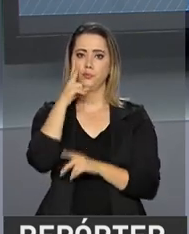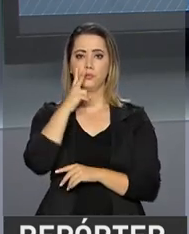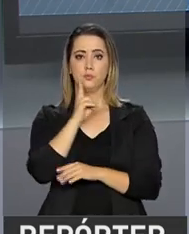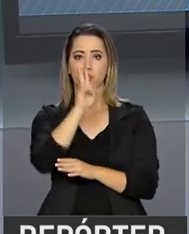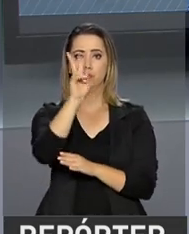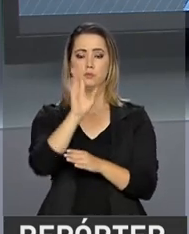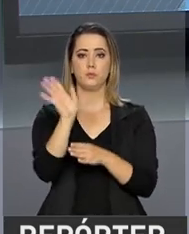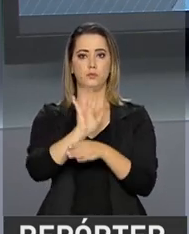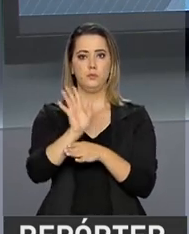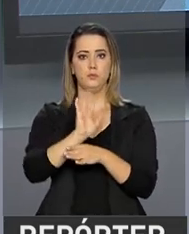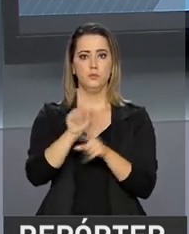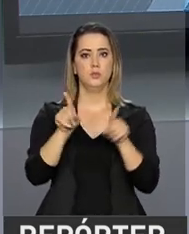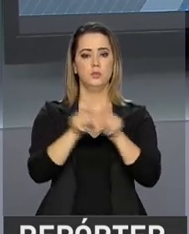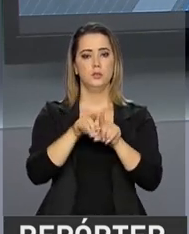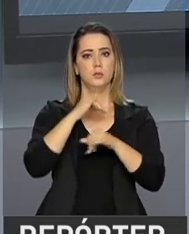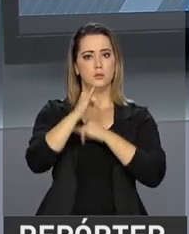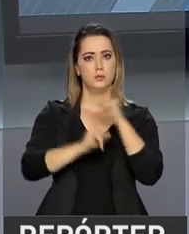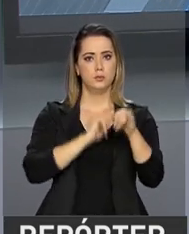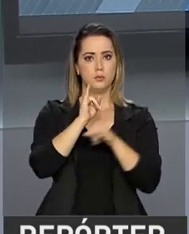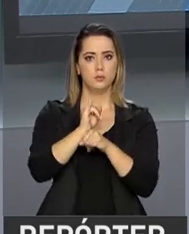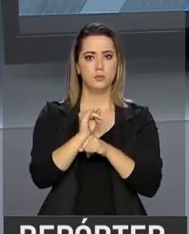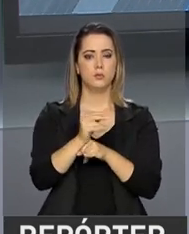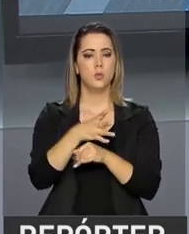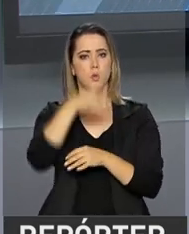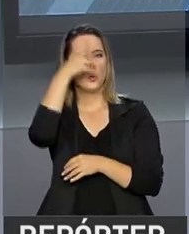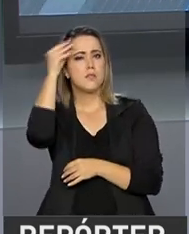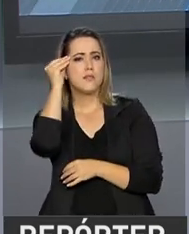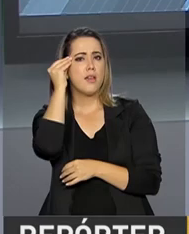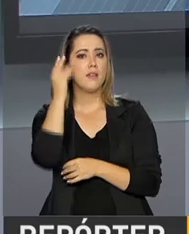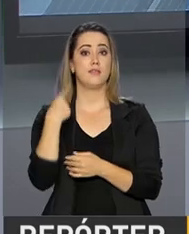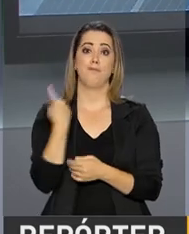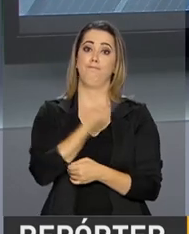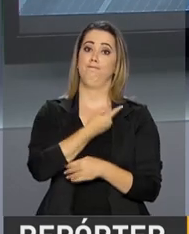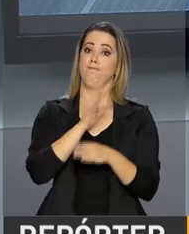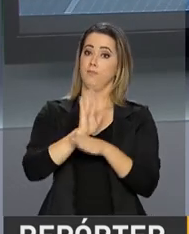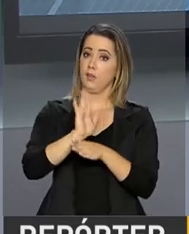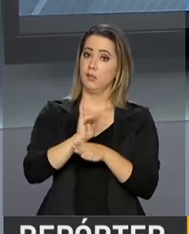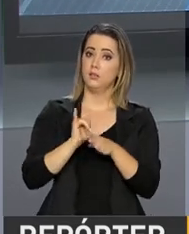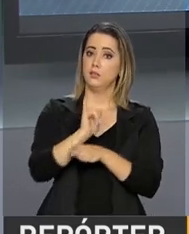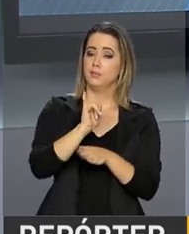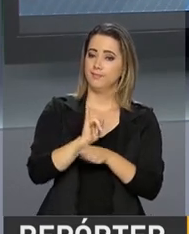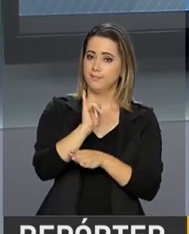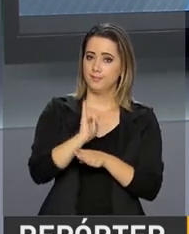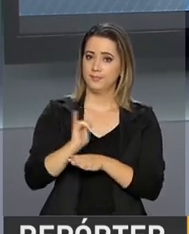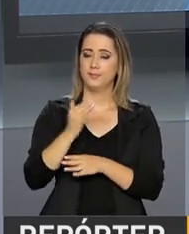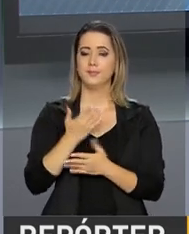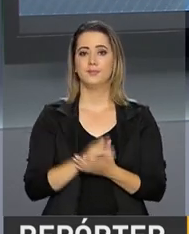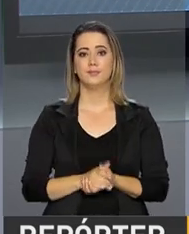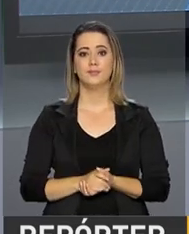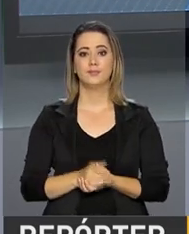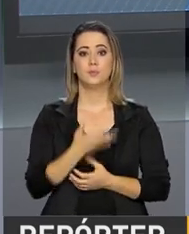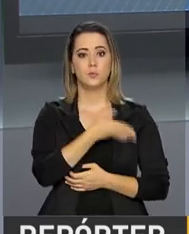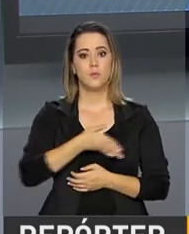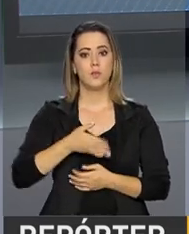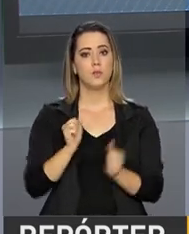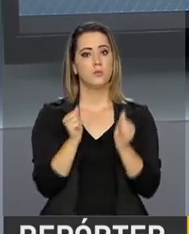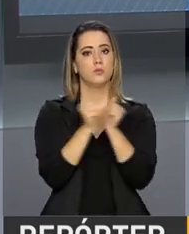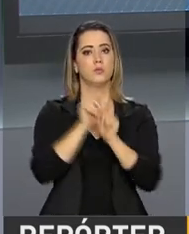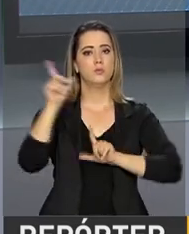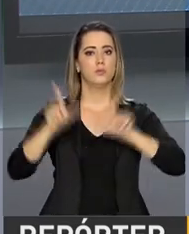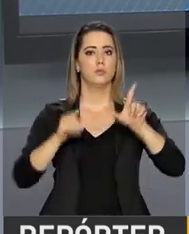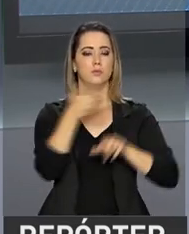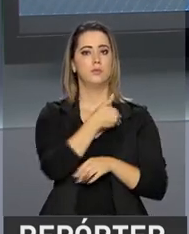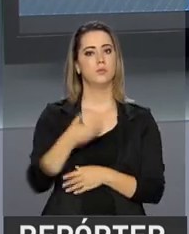acompanha nossa programação também na internet e não esqueça que as nossas reportagens estão no youtube continue com a gente